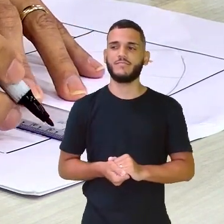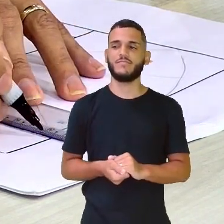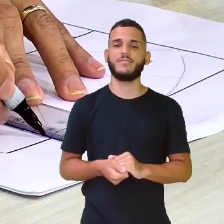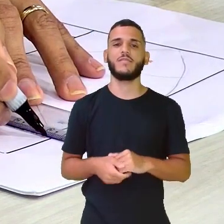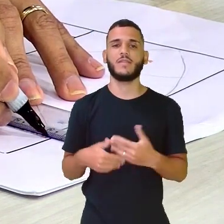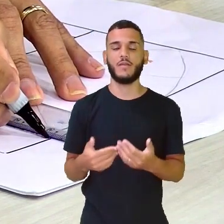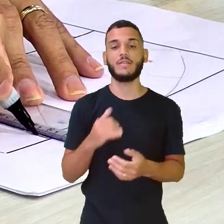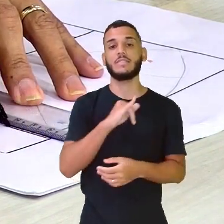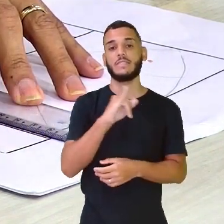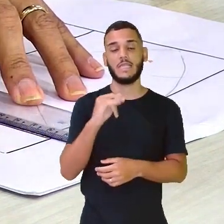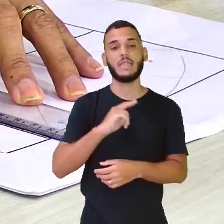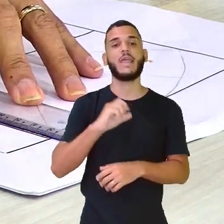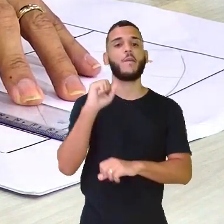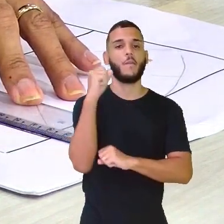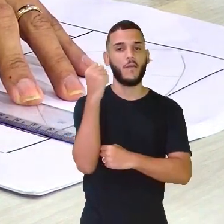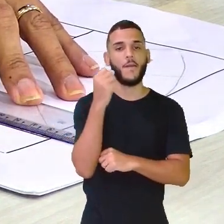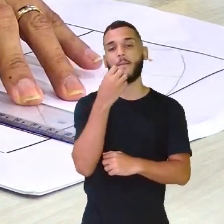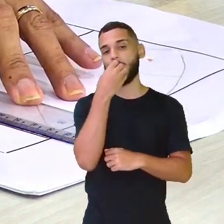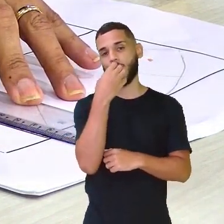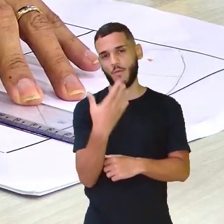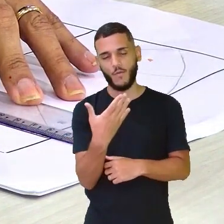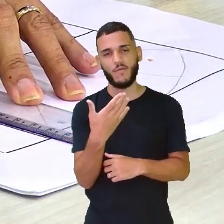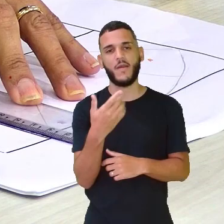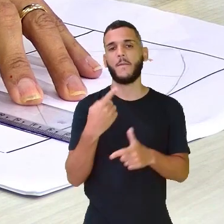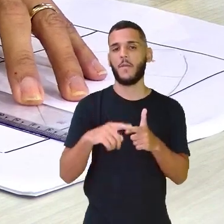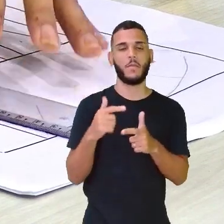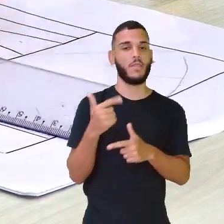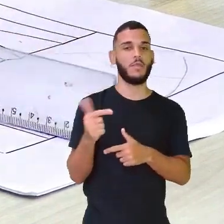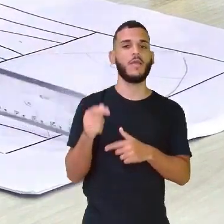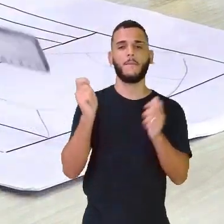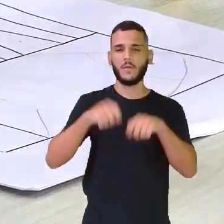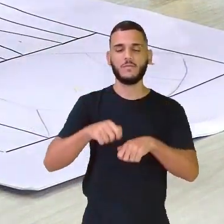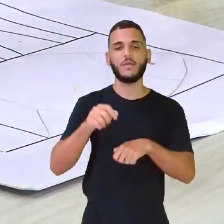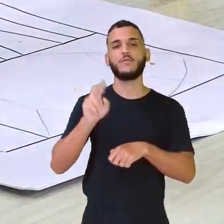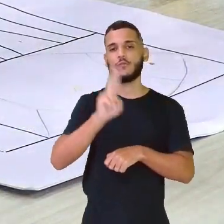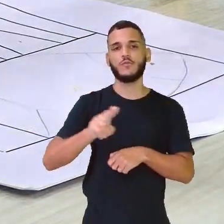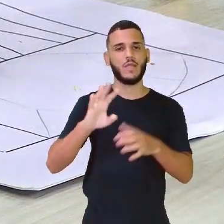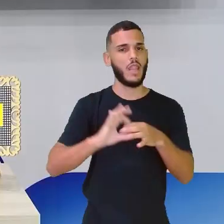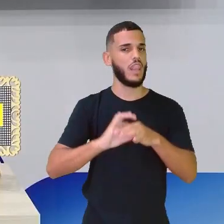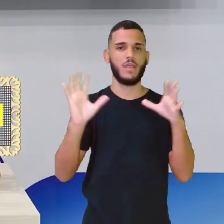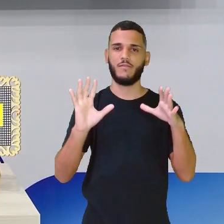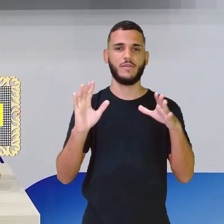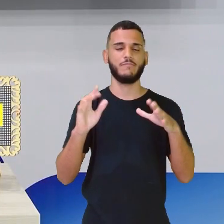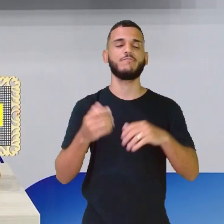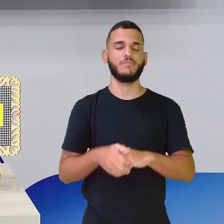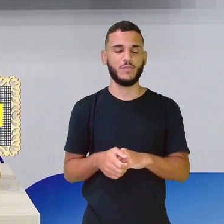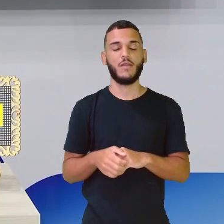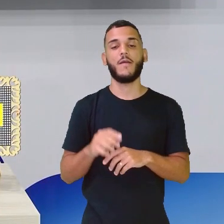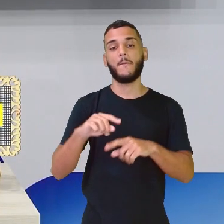Quem tiver coordenação boa e não tem problema, pode também fazer, não tem problema nenhum, tá? Mas a régua ela ajuda um